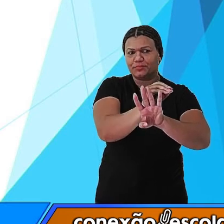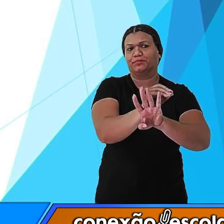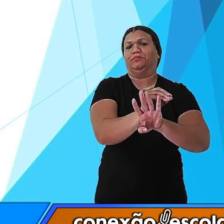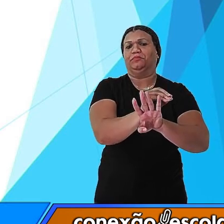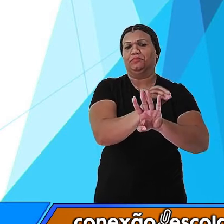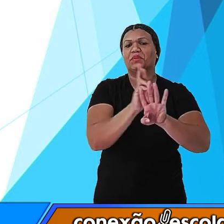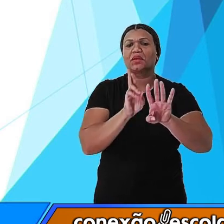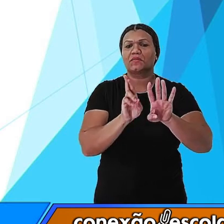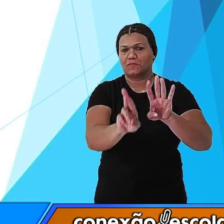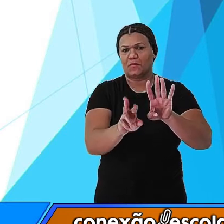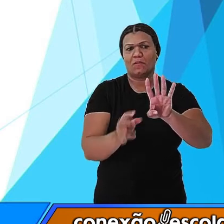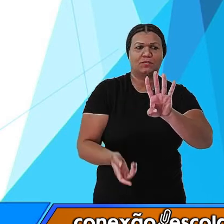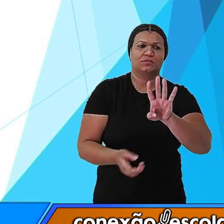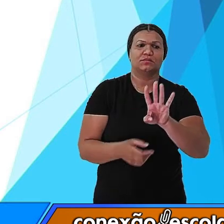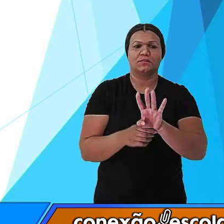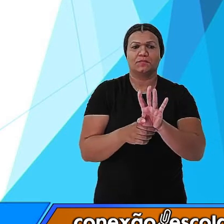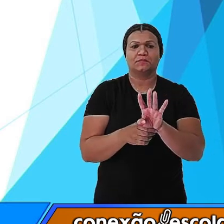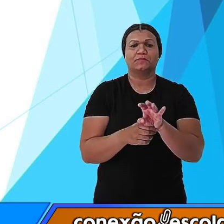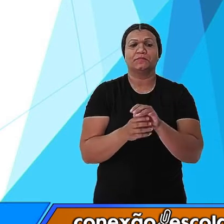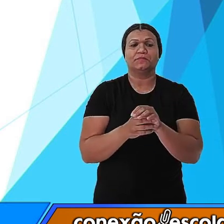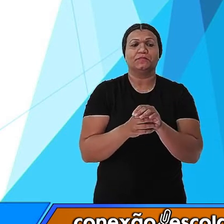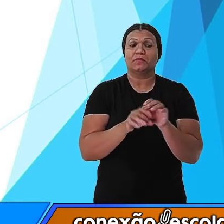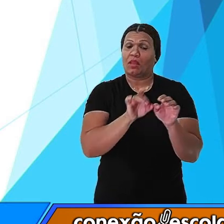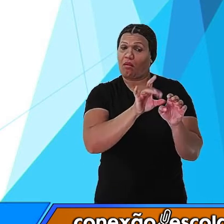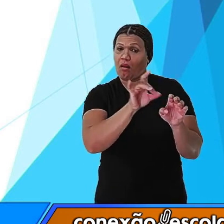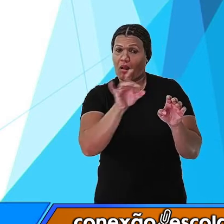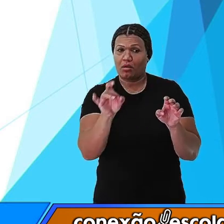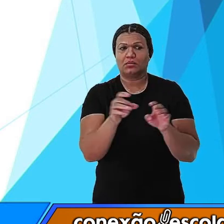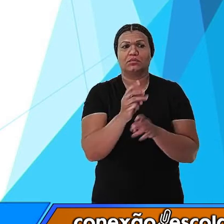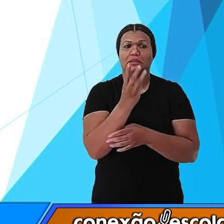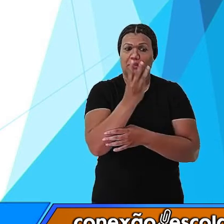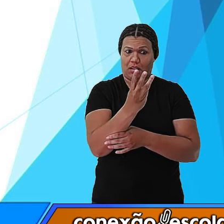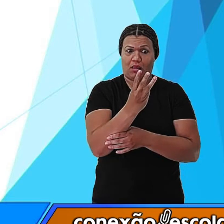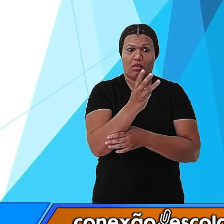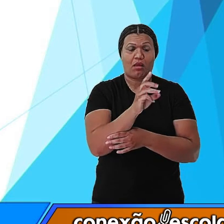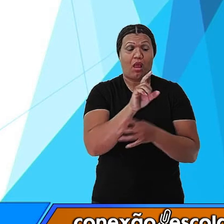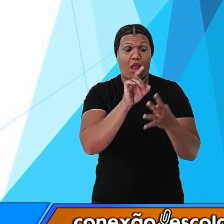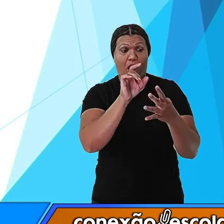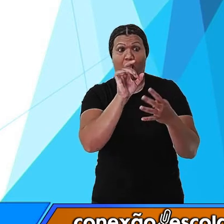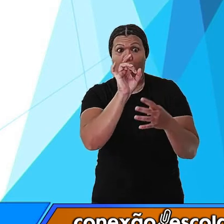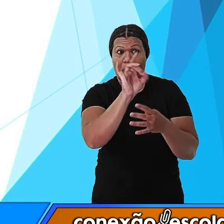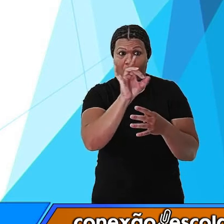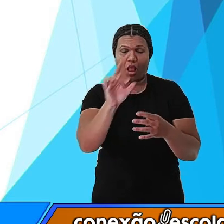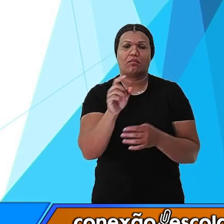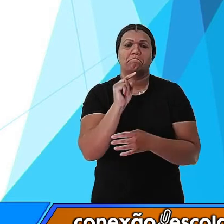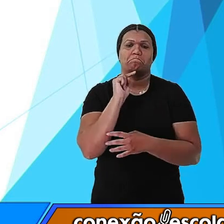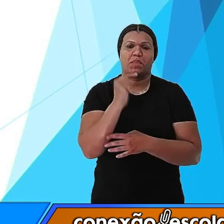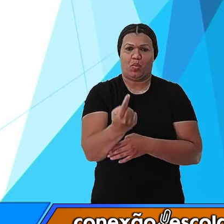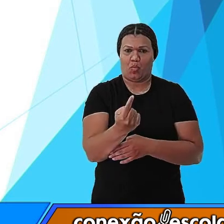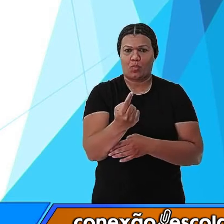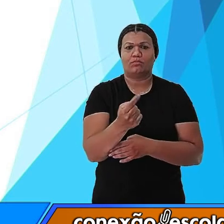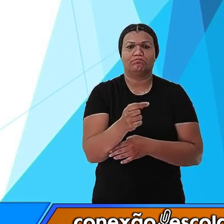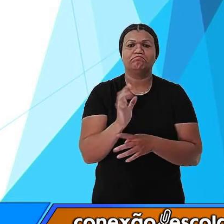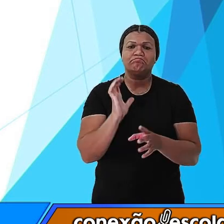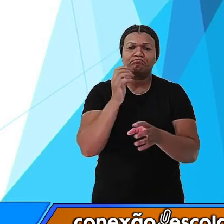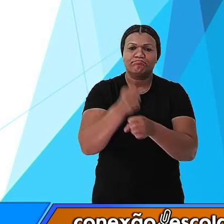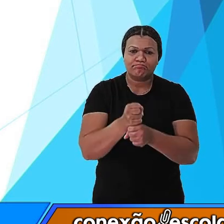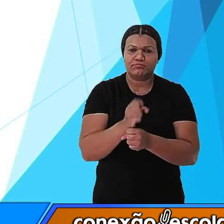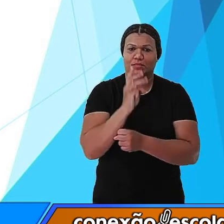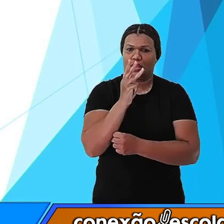nós temos aí 3, cada uma delas vale 1.000. Então, nós temos o número